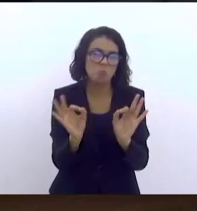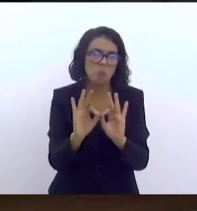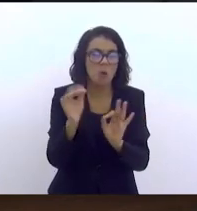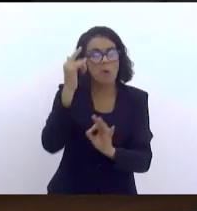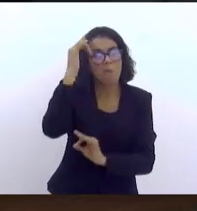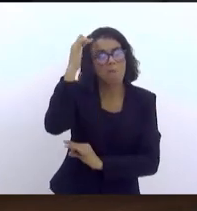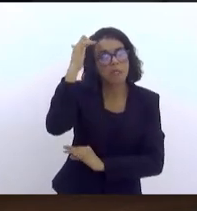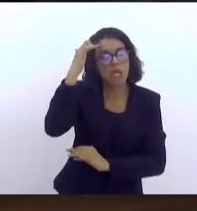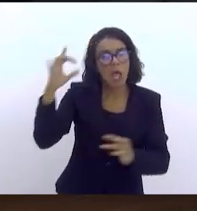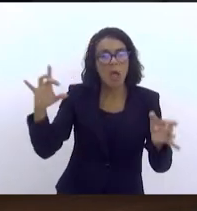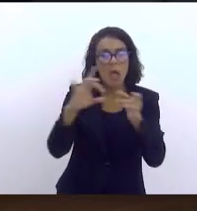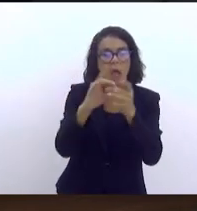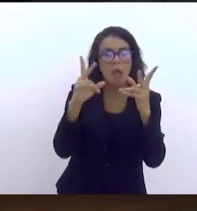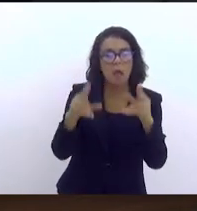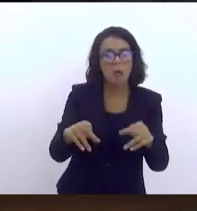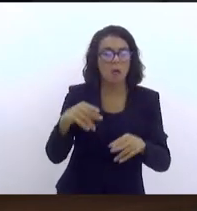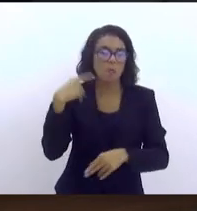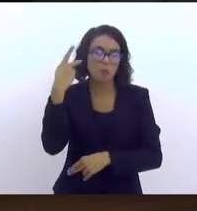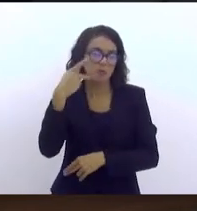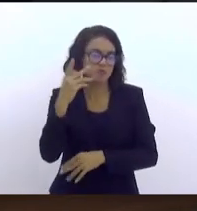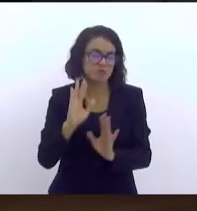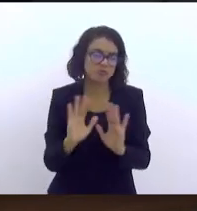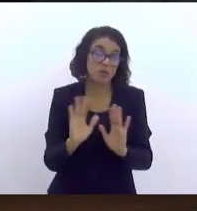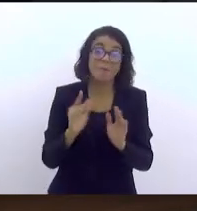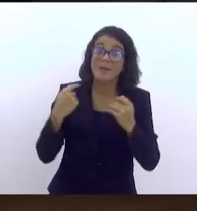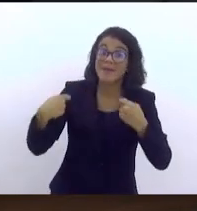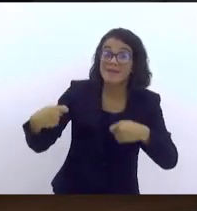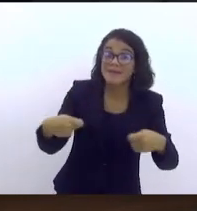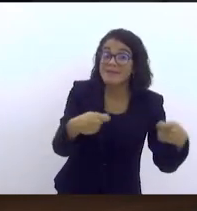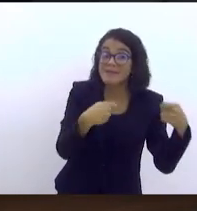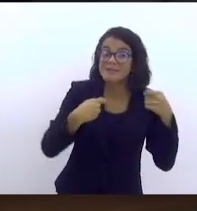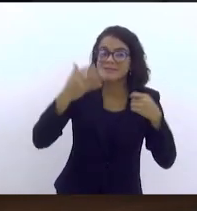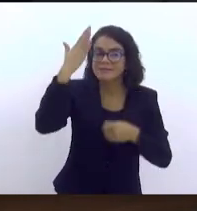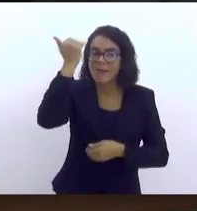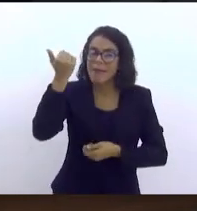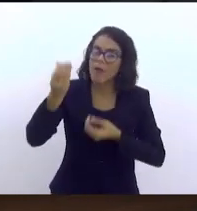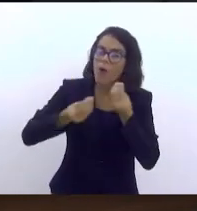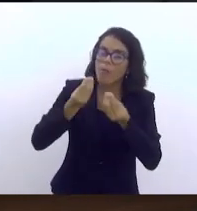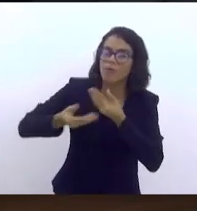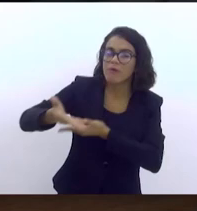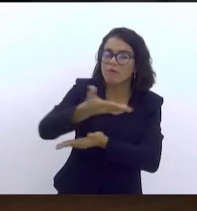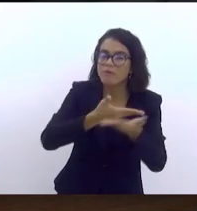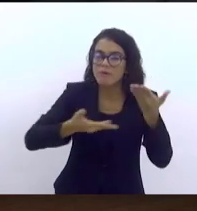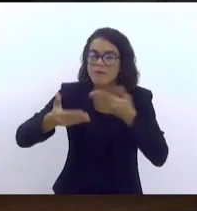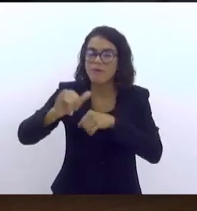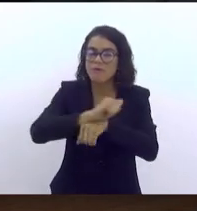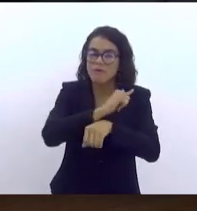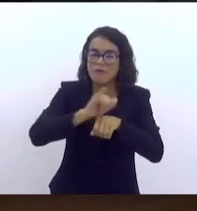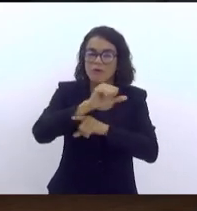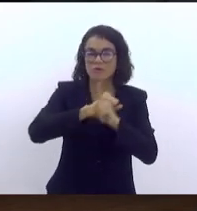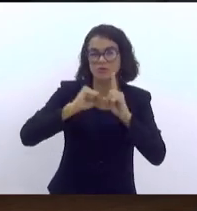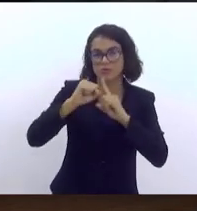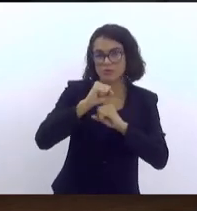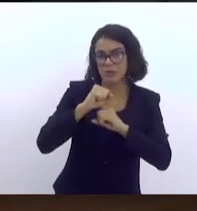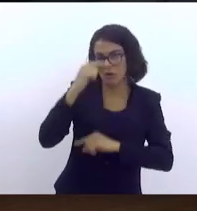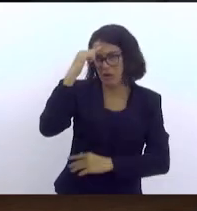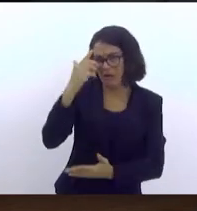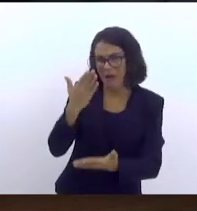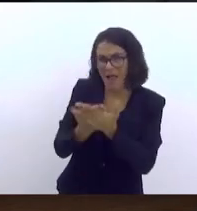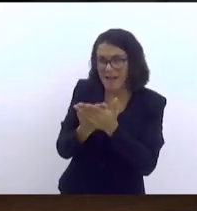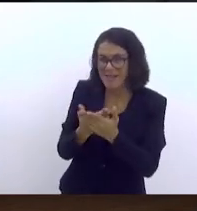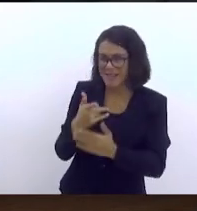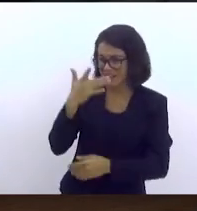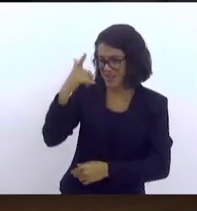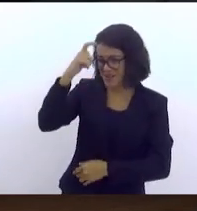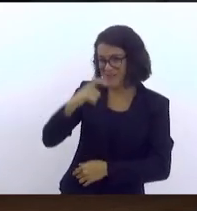político nada disso é necessário mas é necessário saber viver em sociedade porque eu não posso acreditar que eu tenho